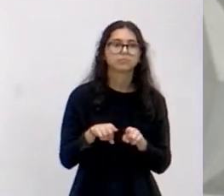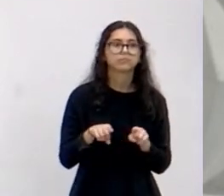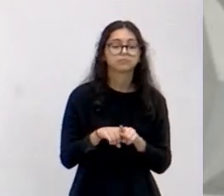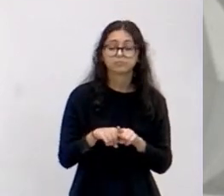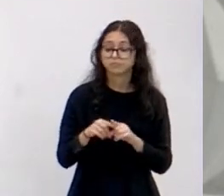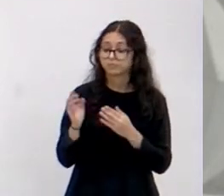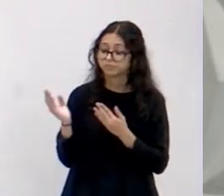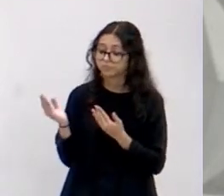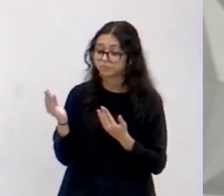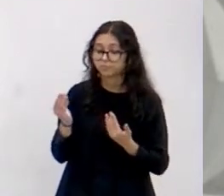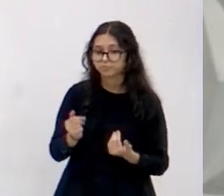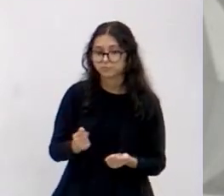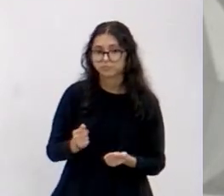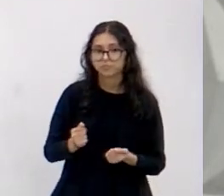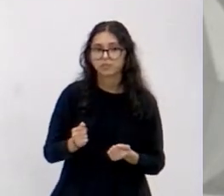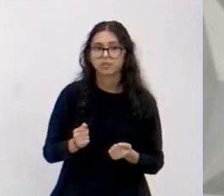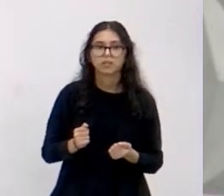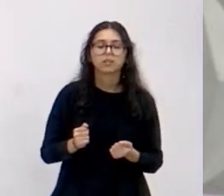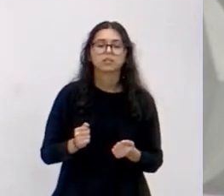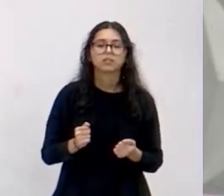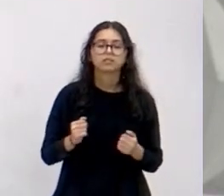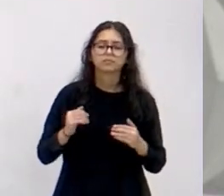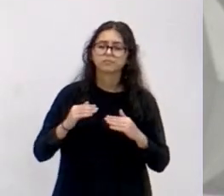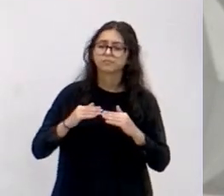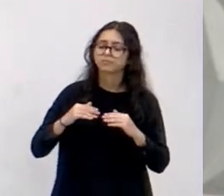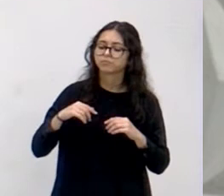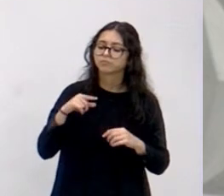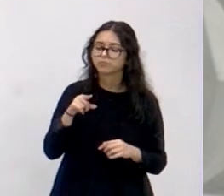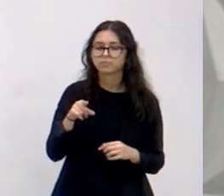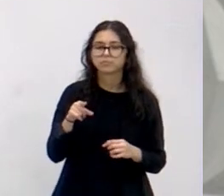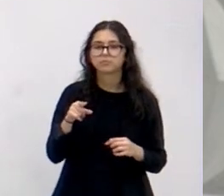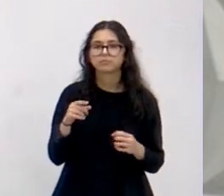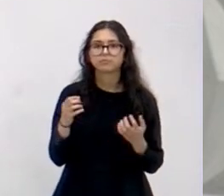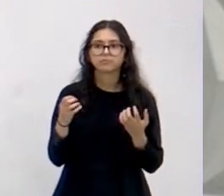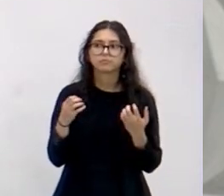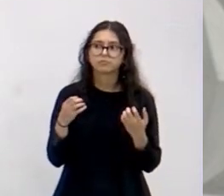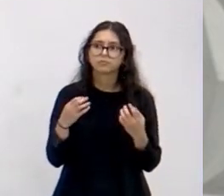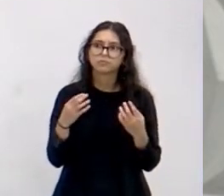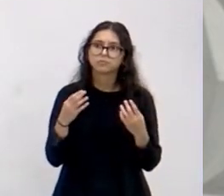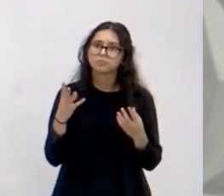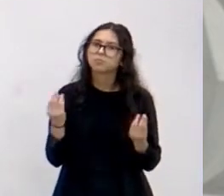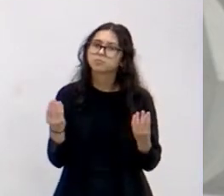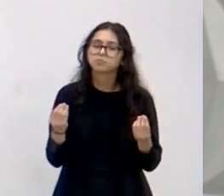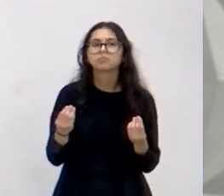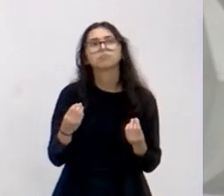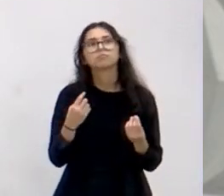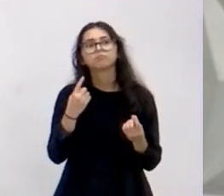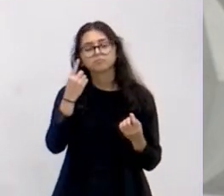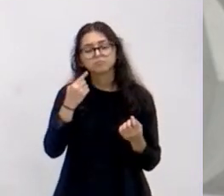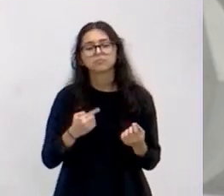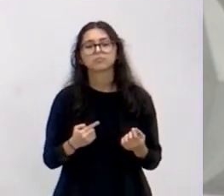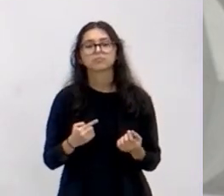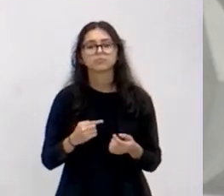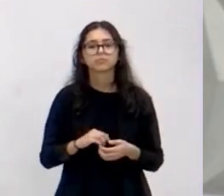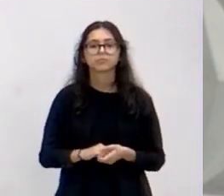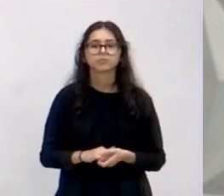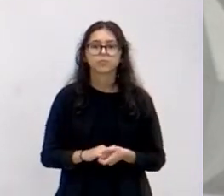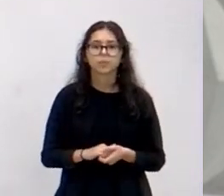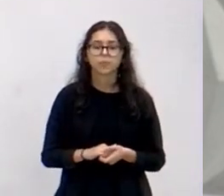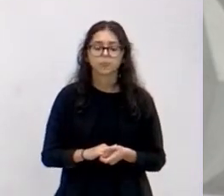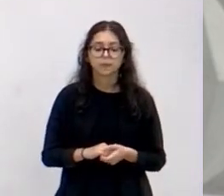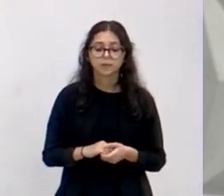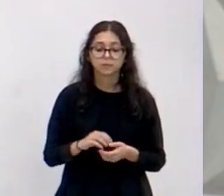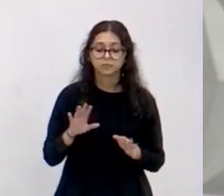de um alto nível de exigência consigo mesmo em que sentido onde é que só aparece na oração dele é quando ele diz não